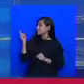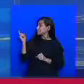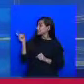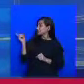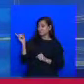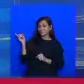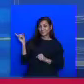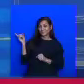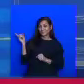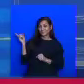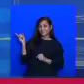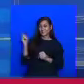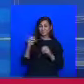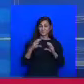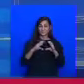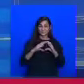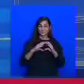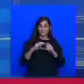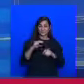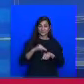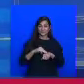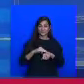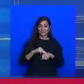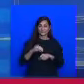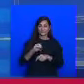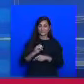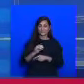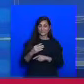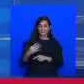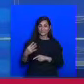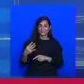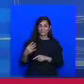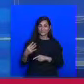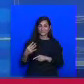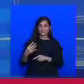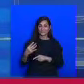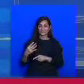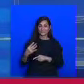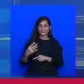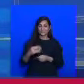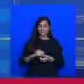Bola marrom, número 04. Marrom 04.